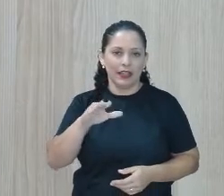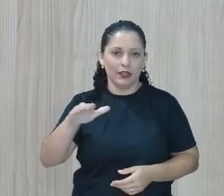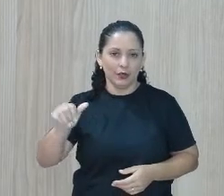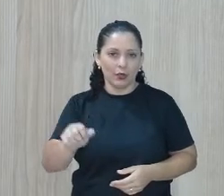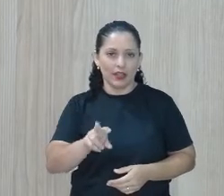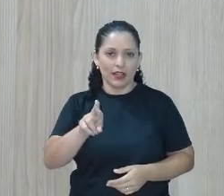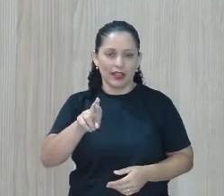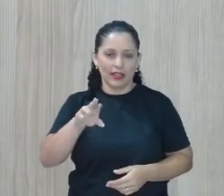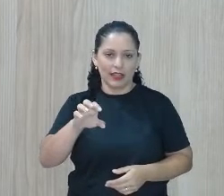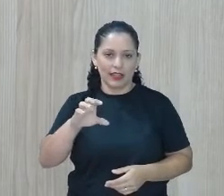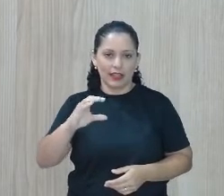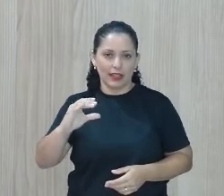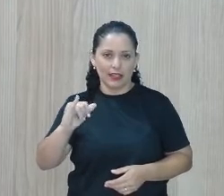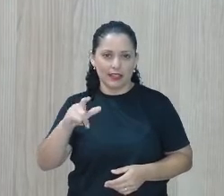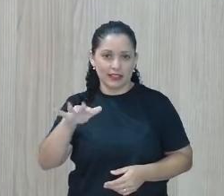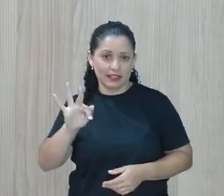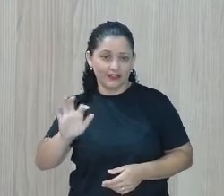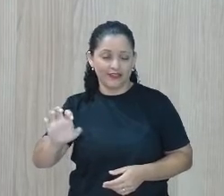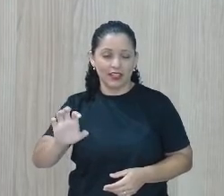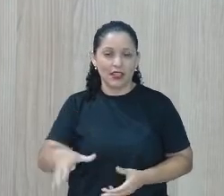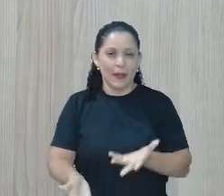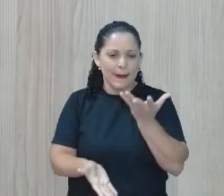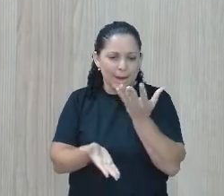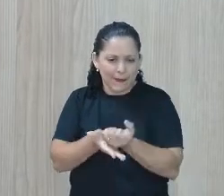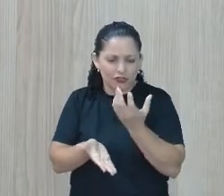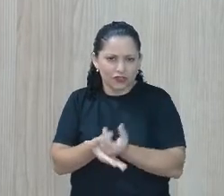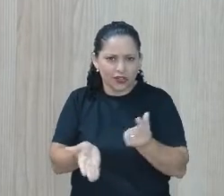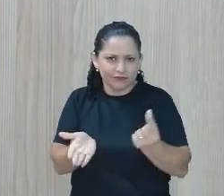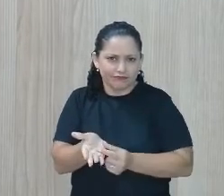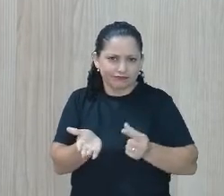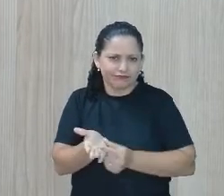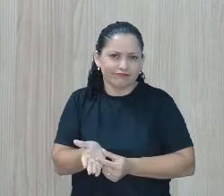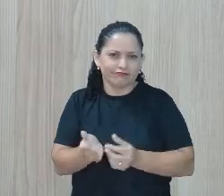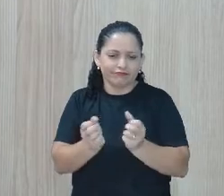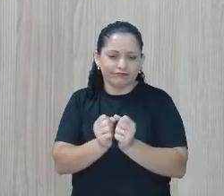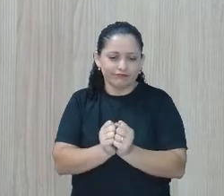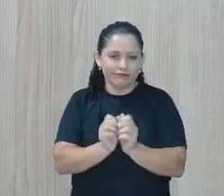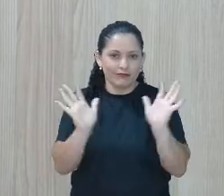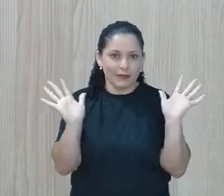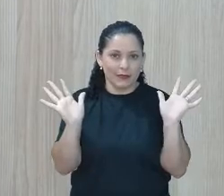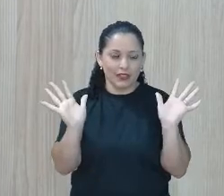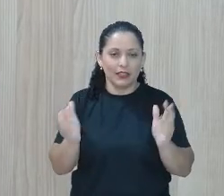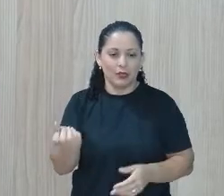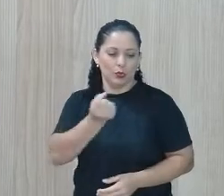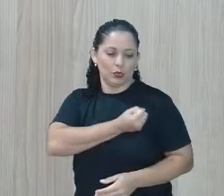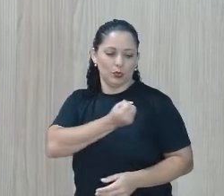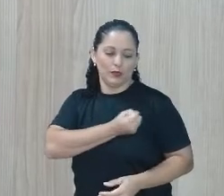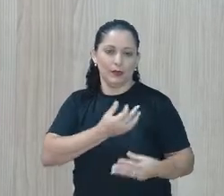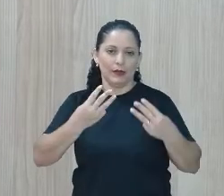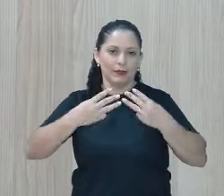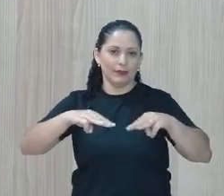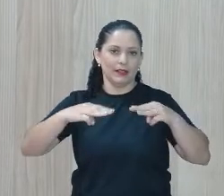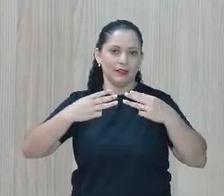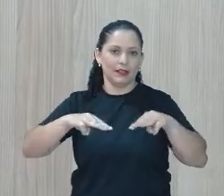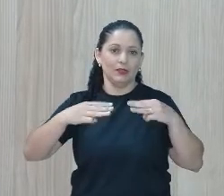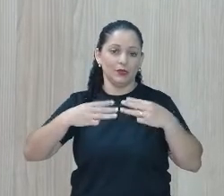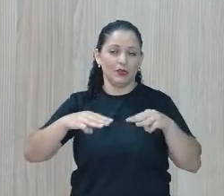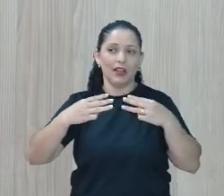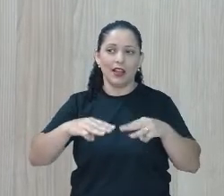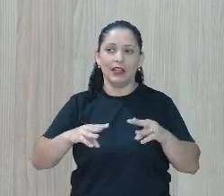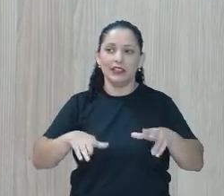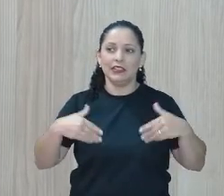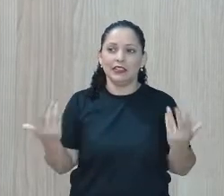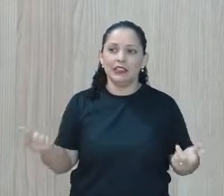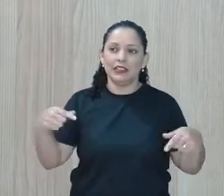aplicativo? Baixou, fez download, blá, abre. Bota lá a sua matrícula, tá? Que é o